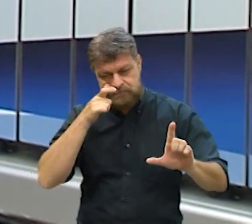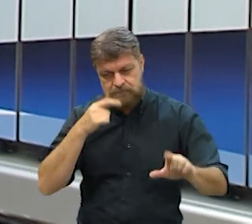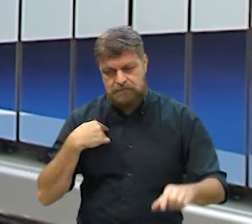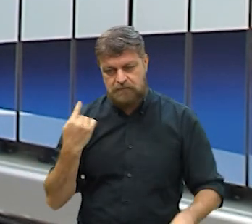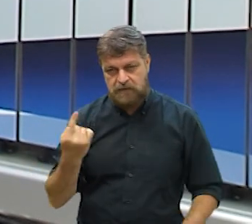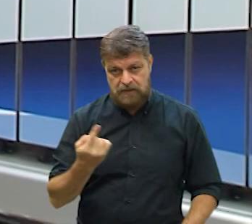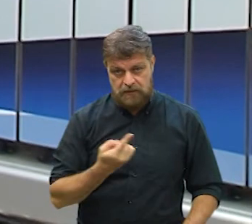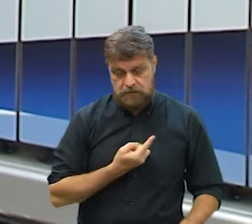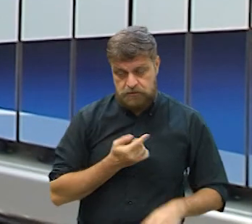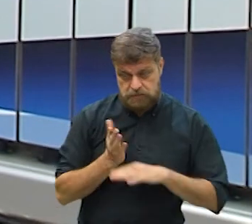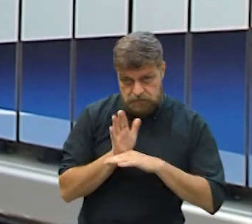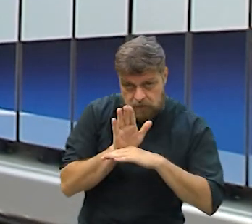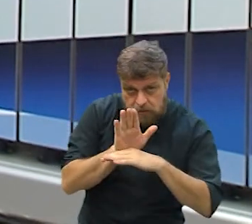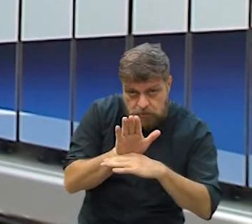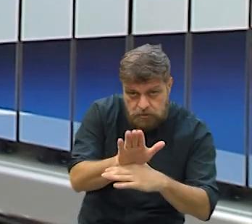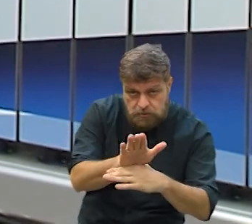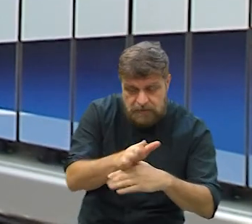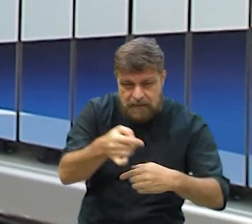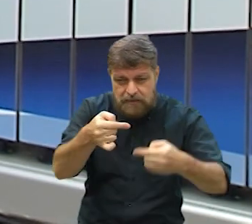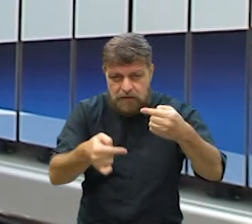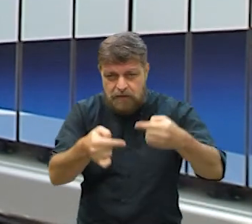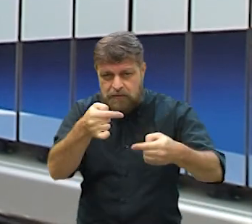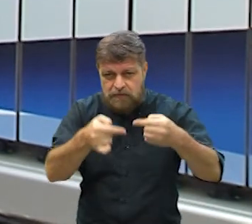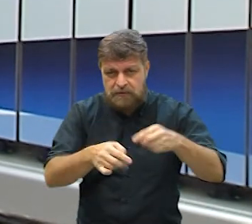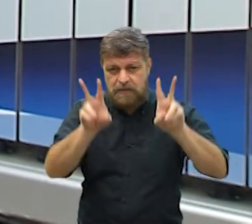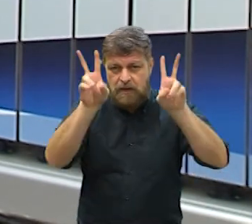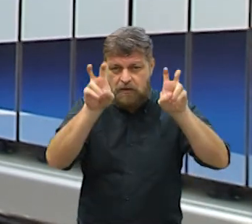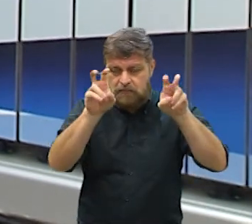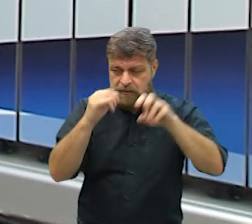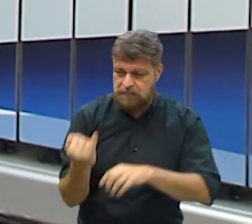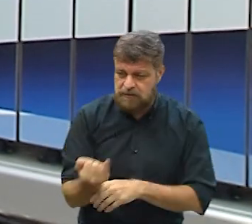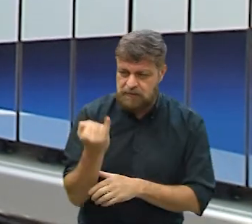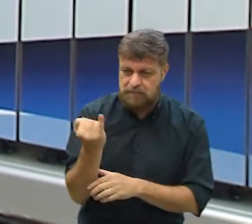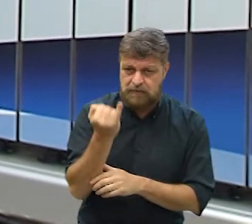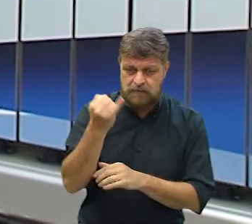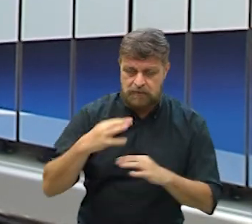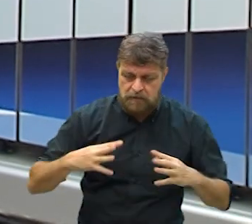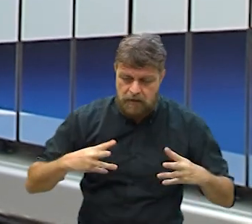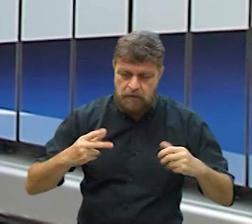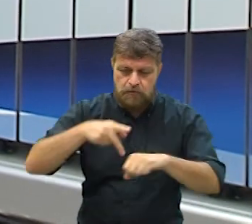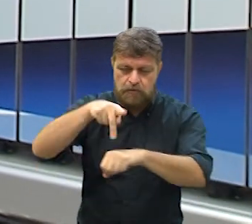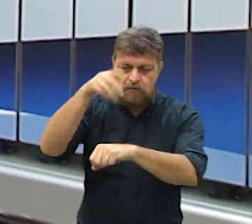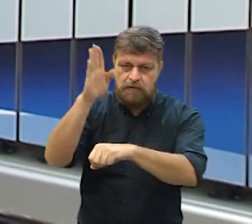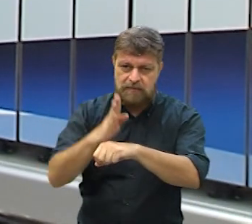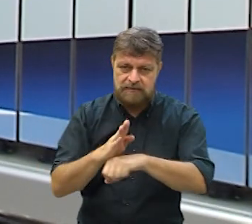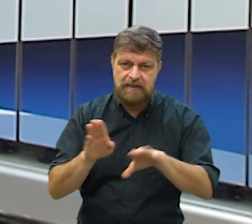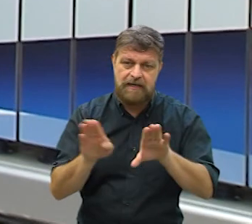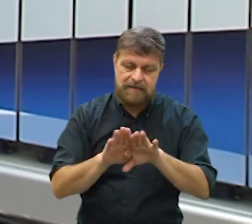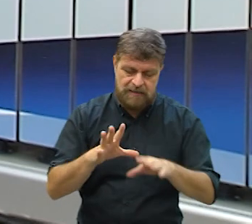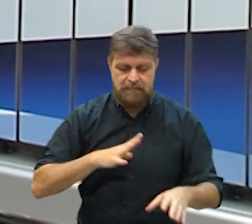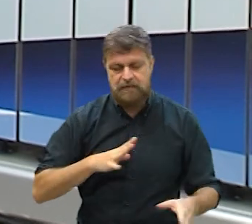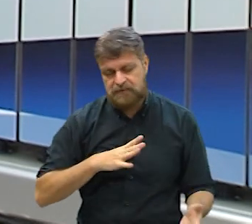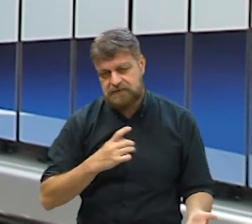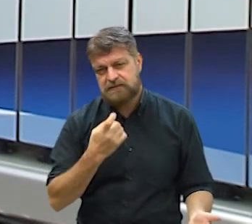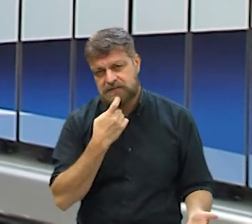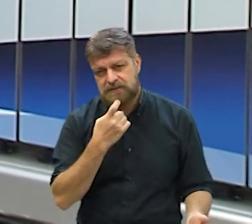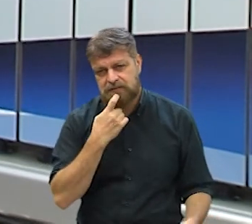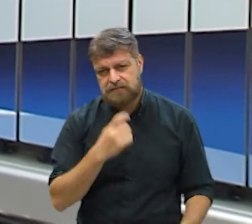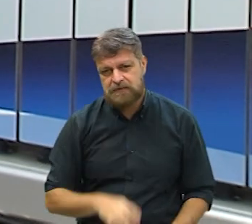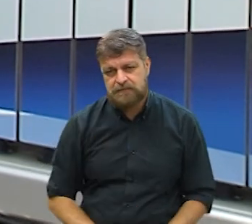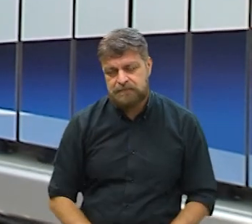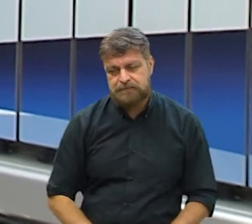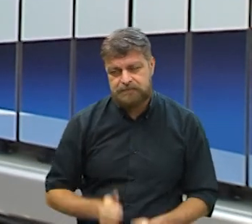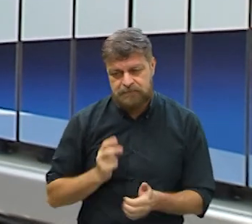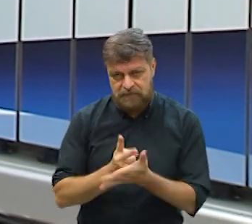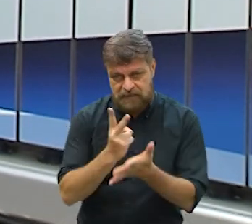tenha contribuído para este debate com um assunto que é muito importante para todo o país e, claro, para a cidade de Campinas.